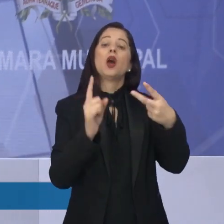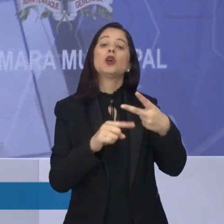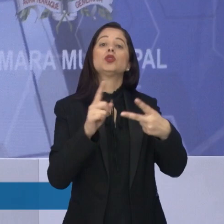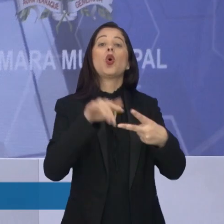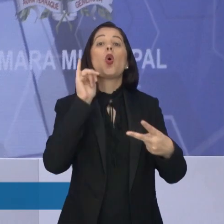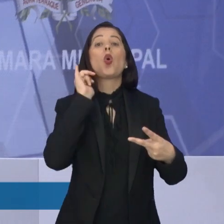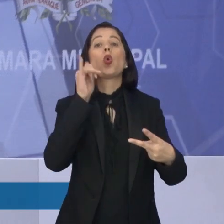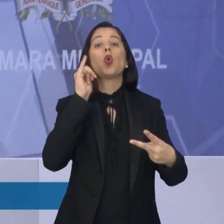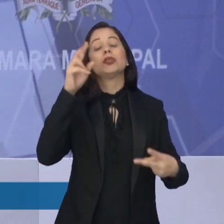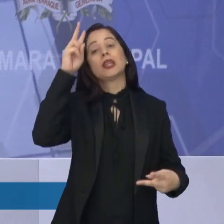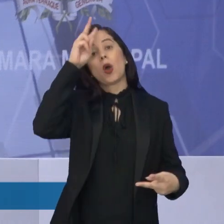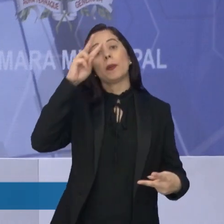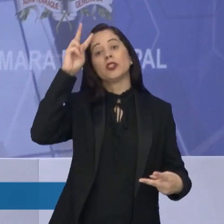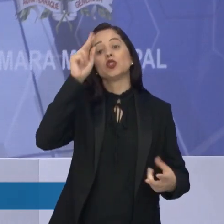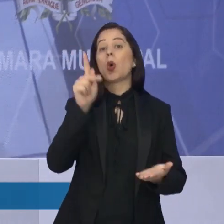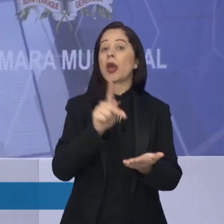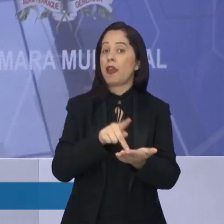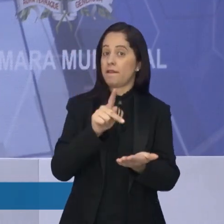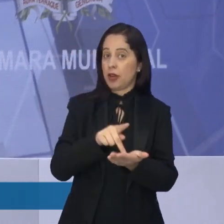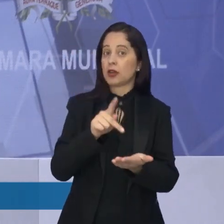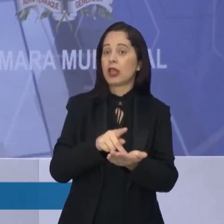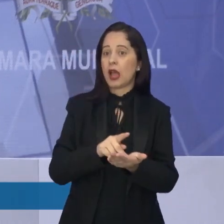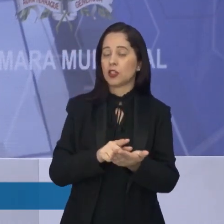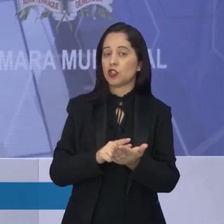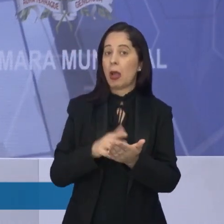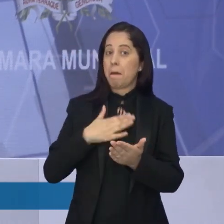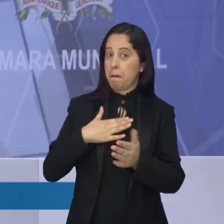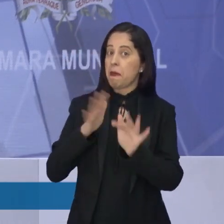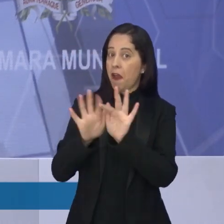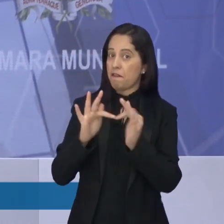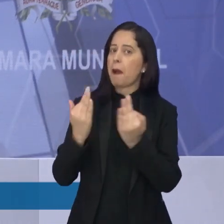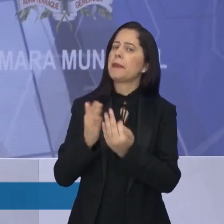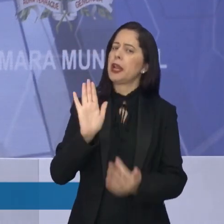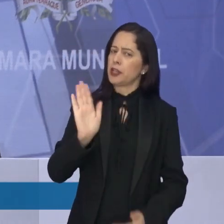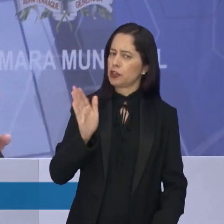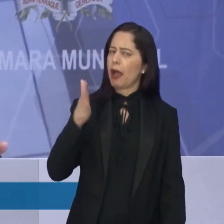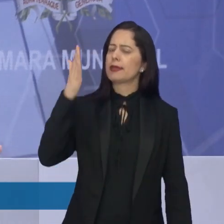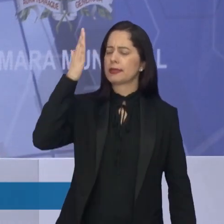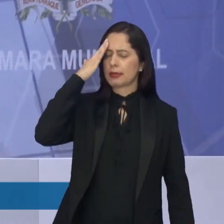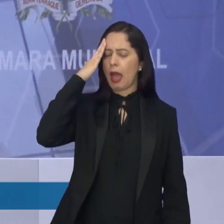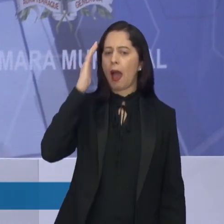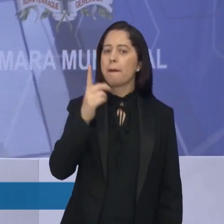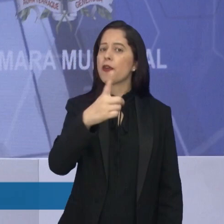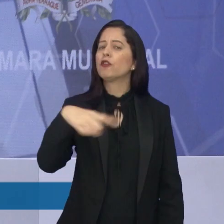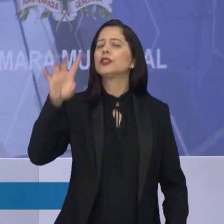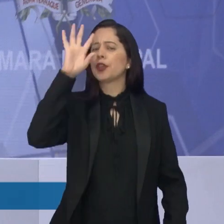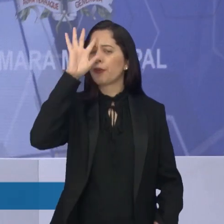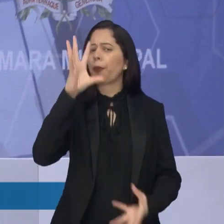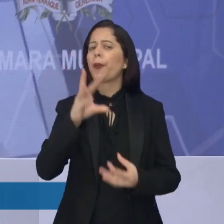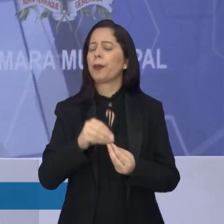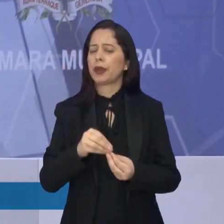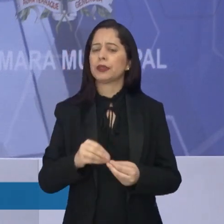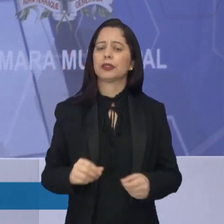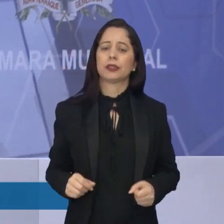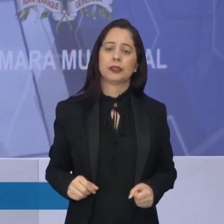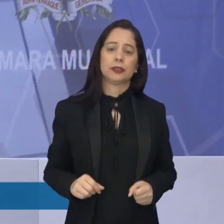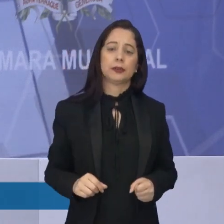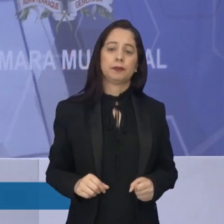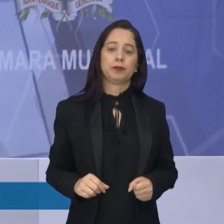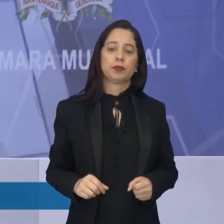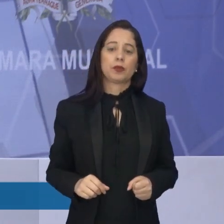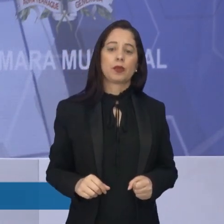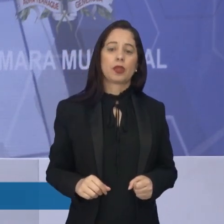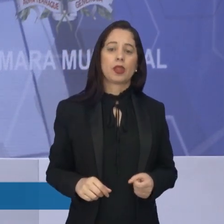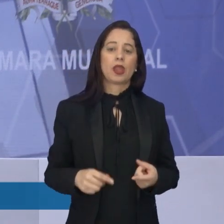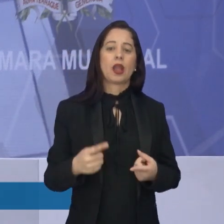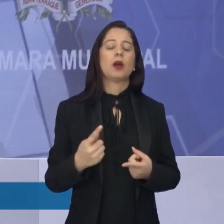história curta, verdadeira, que minha família já escutou várias vezes. Vocês vão entender o motivo. Mas é porque eu acho que ela é